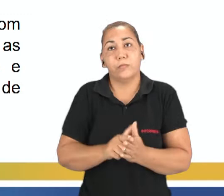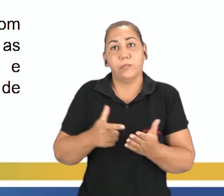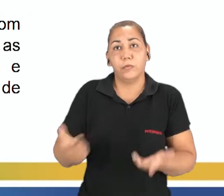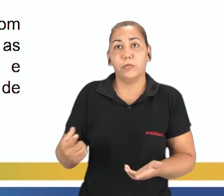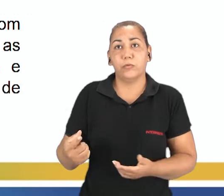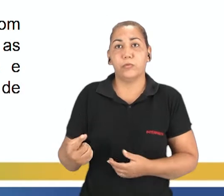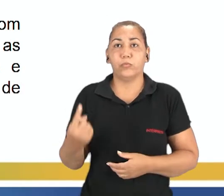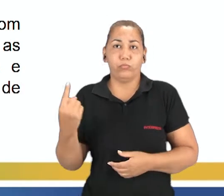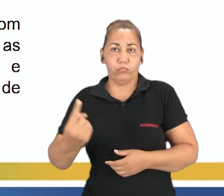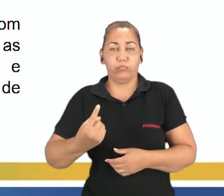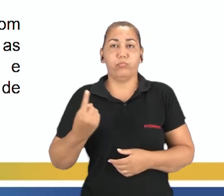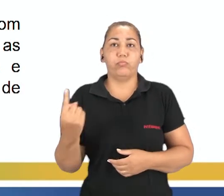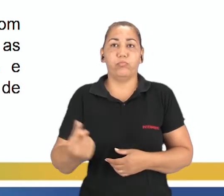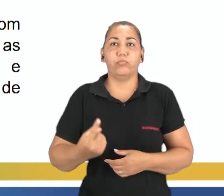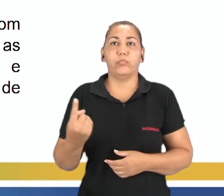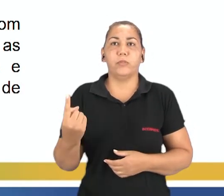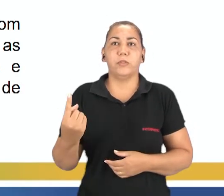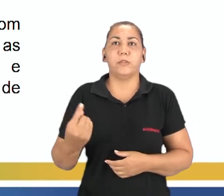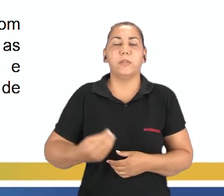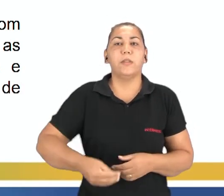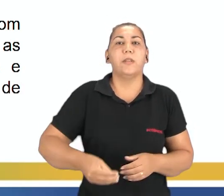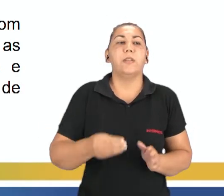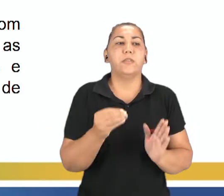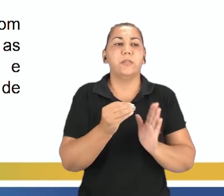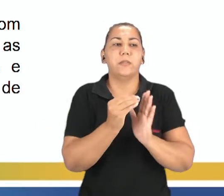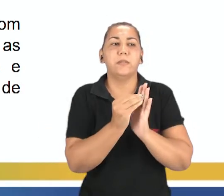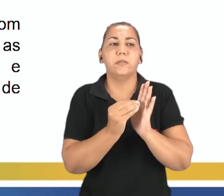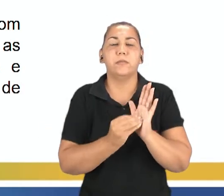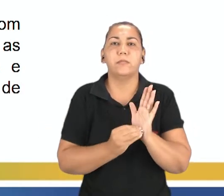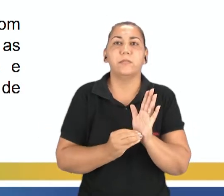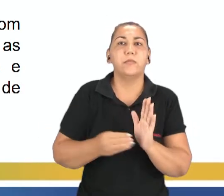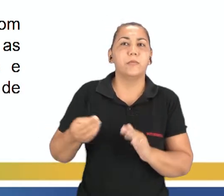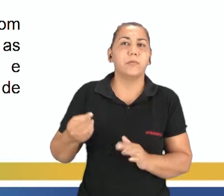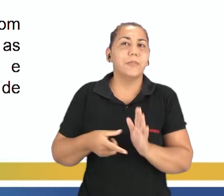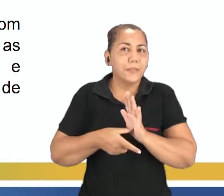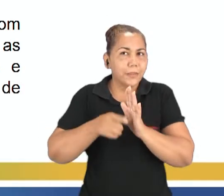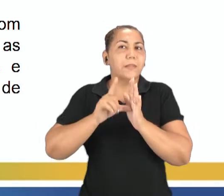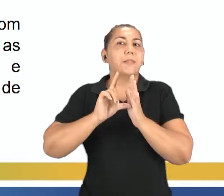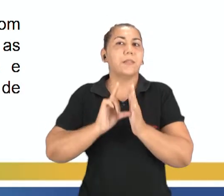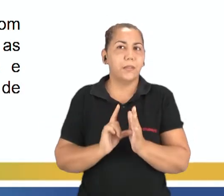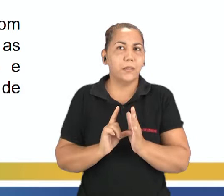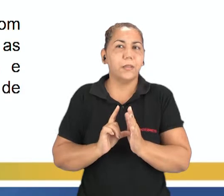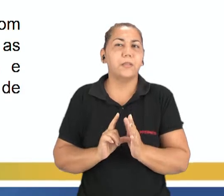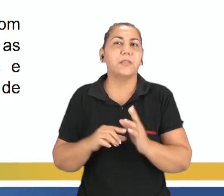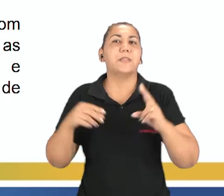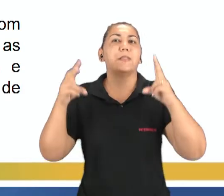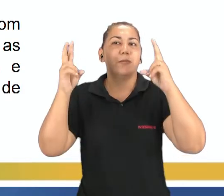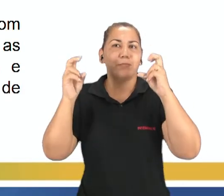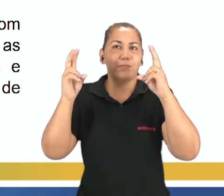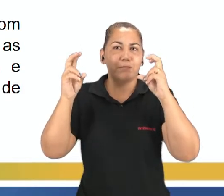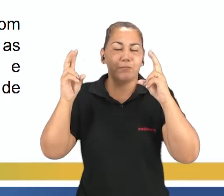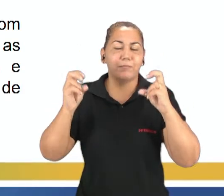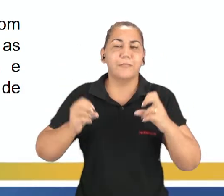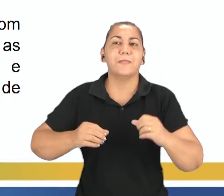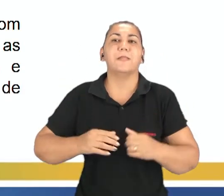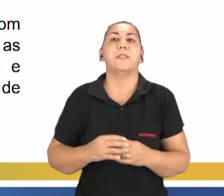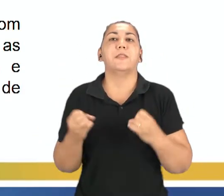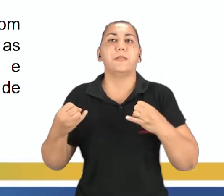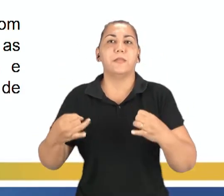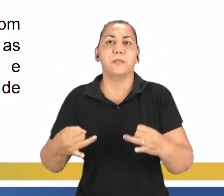que é agendada previamente, o entrevistado é informado com antecedência sobre o tema, além de ser realizada por apenas um